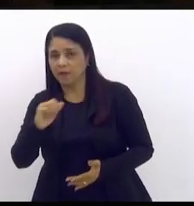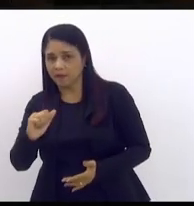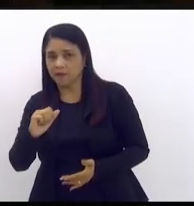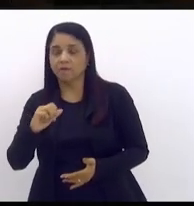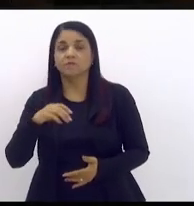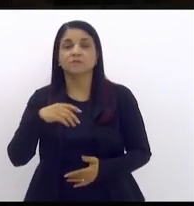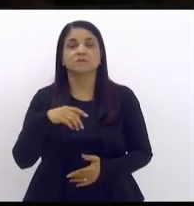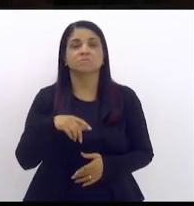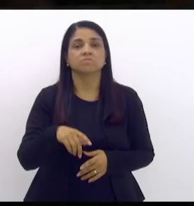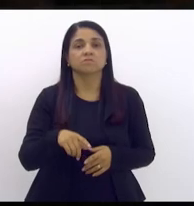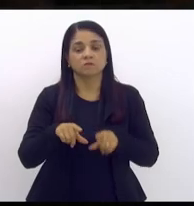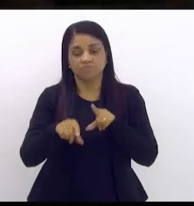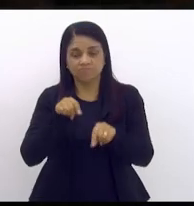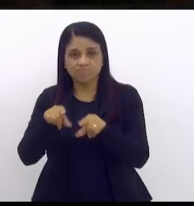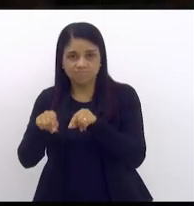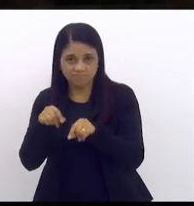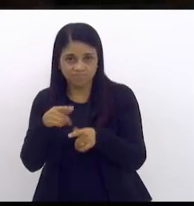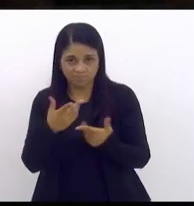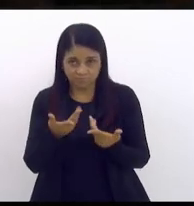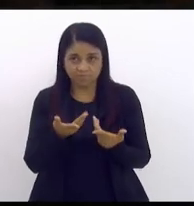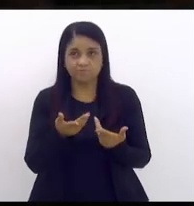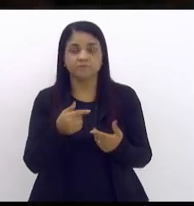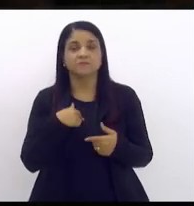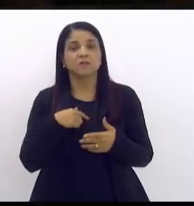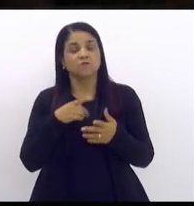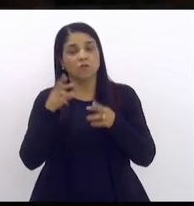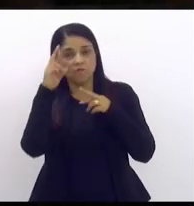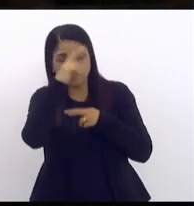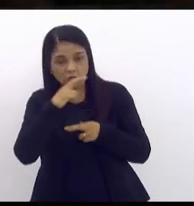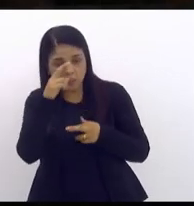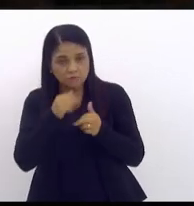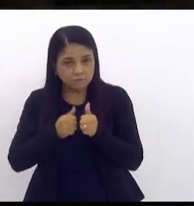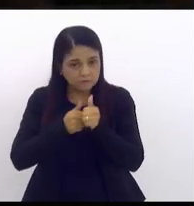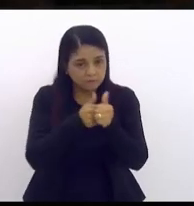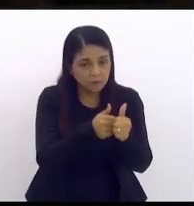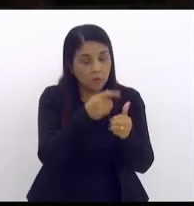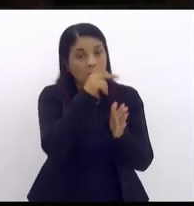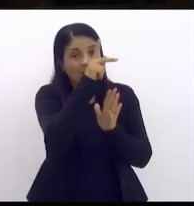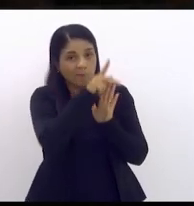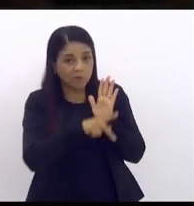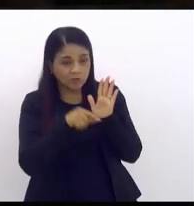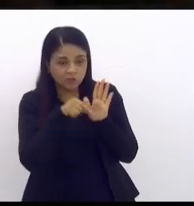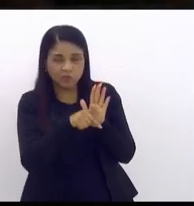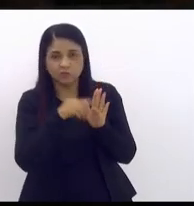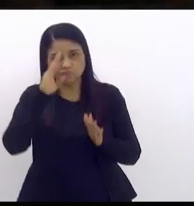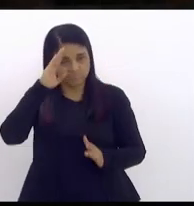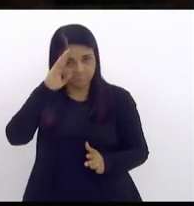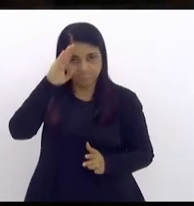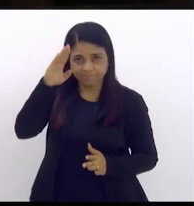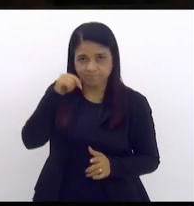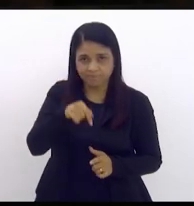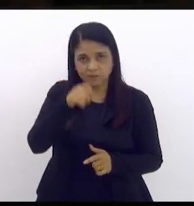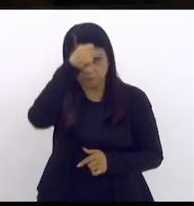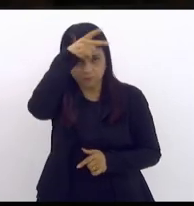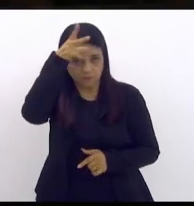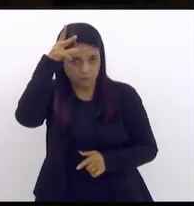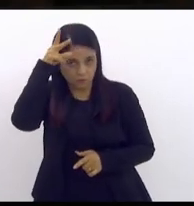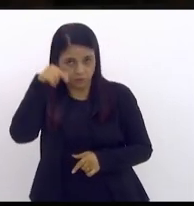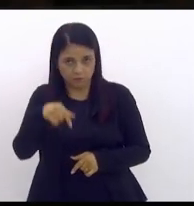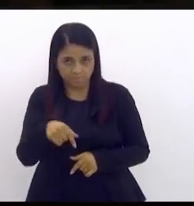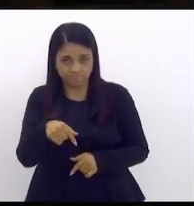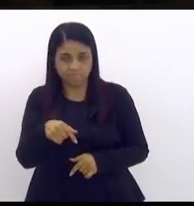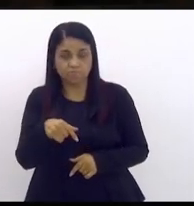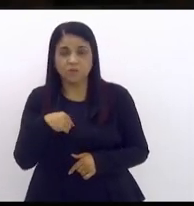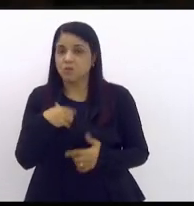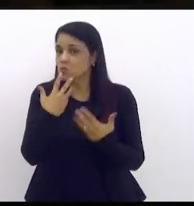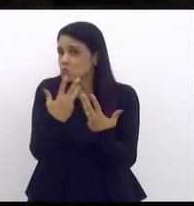essa articulação, vou fiscalizar para a gente garantir que esses projetos sejam, de fato, os prioritários para a Prefeitura. Não dá